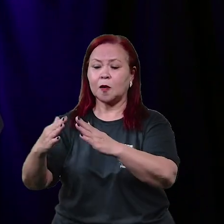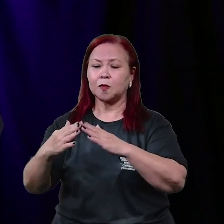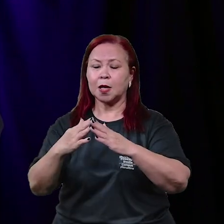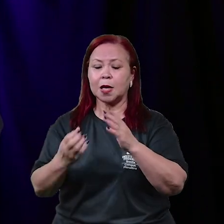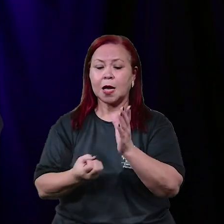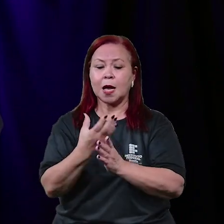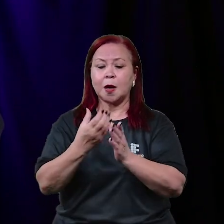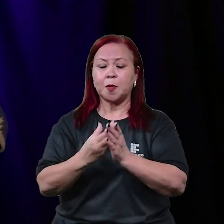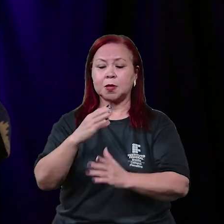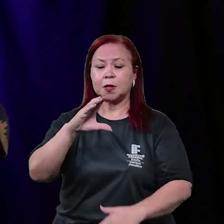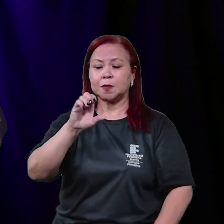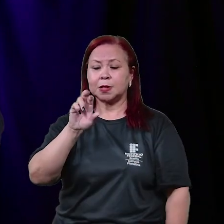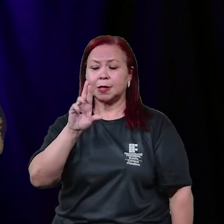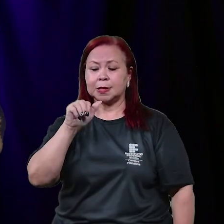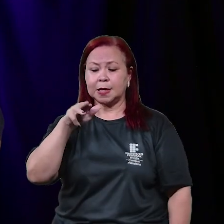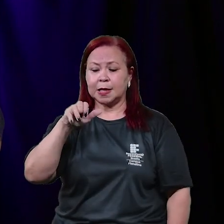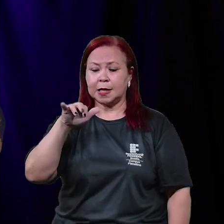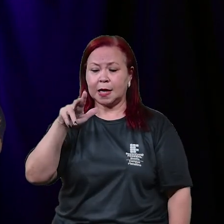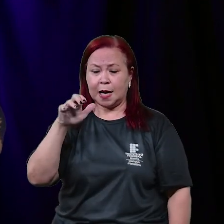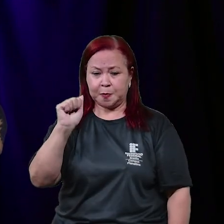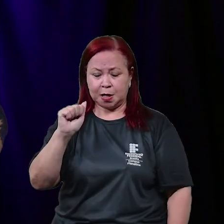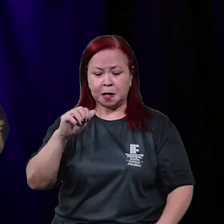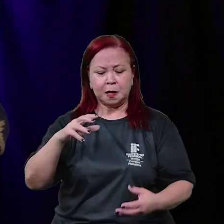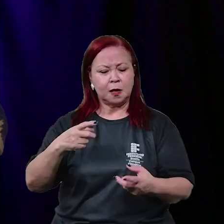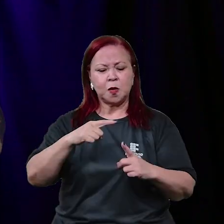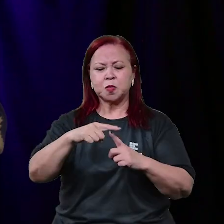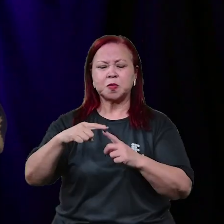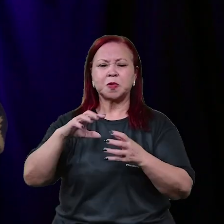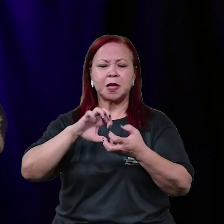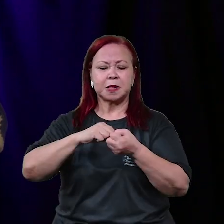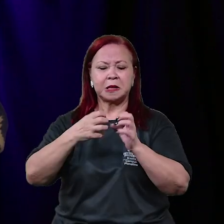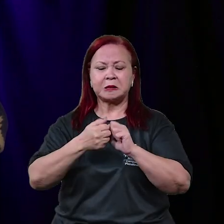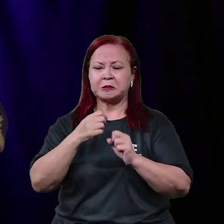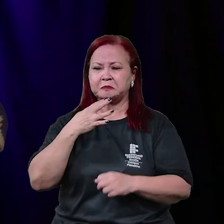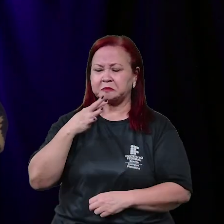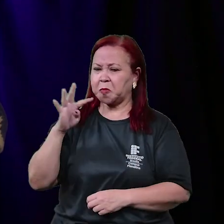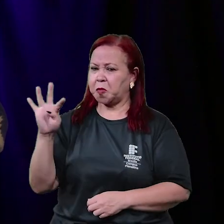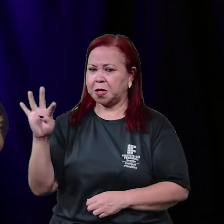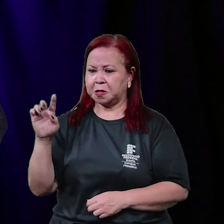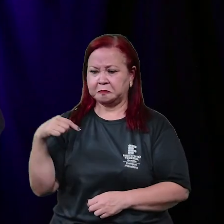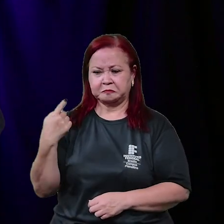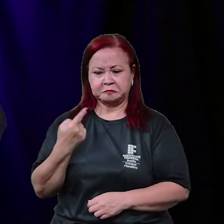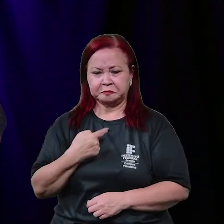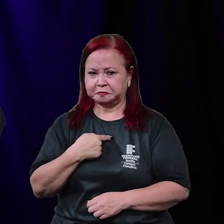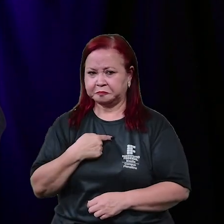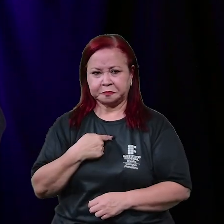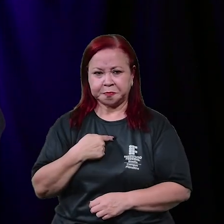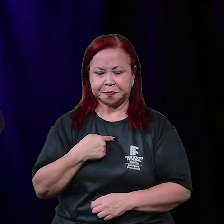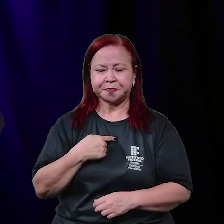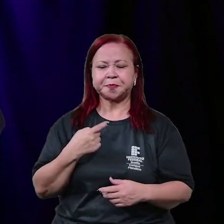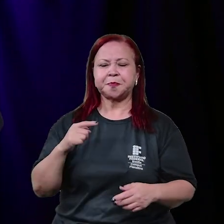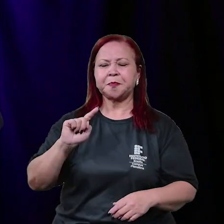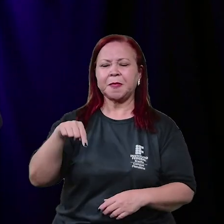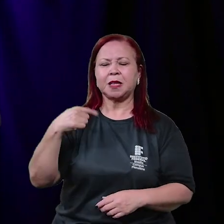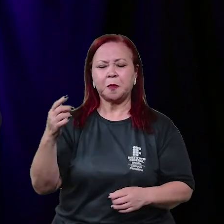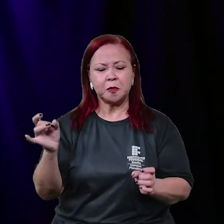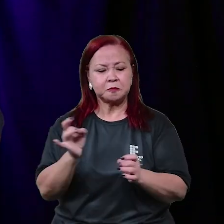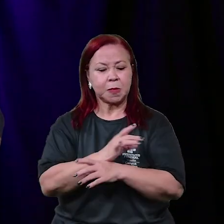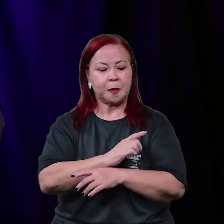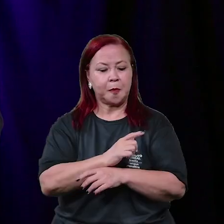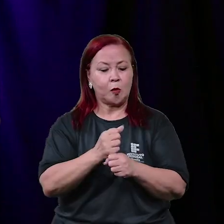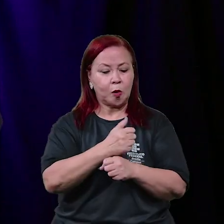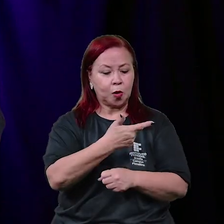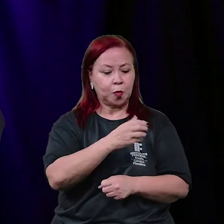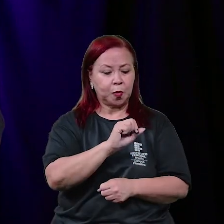para conhecer a aldeia e a produção de cerâmica, que era um tipo de artesanato que a gente não conhecia. Depois disso, aí eu achei que